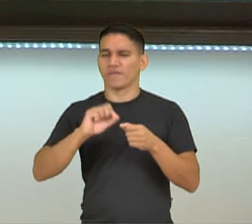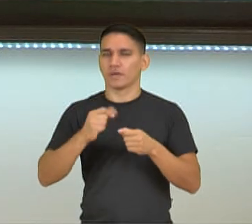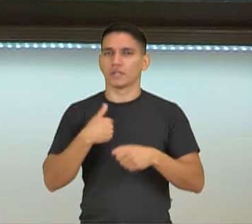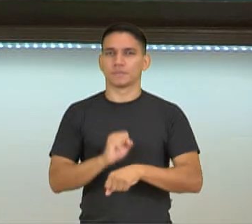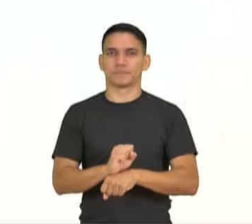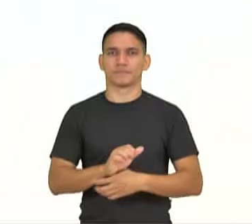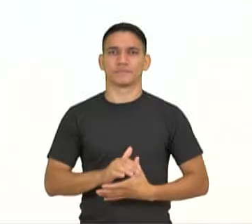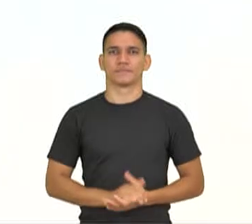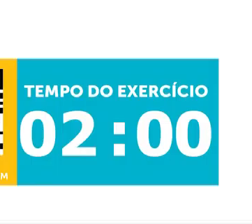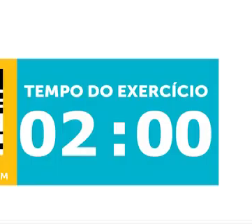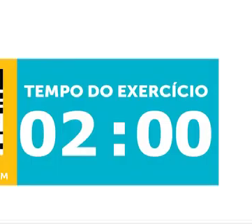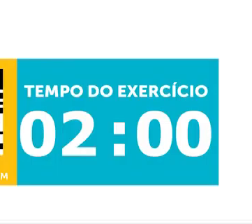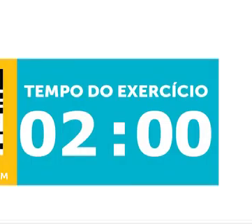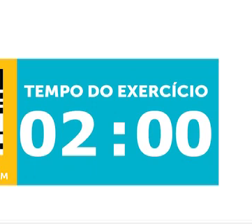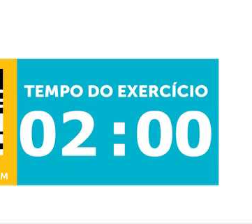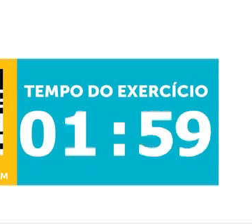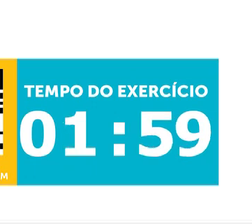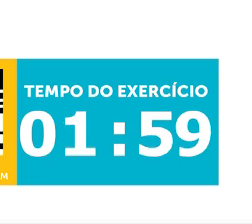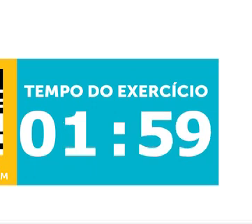aguardo vocês.